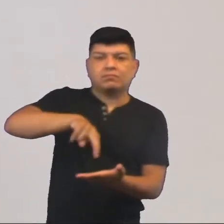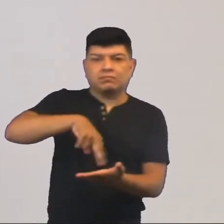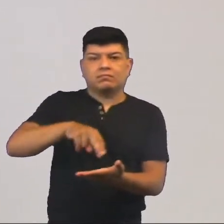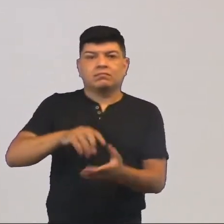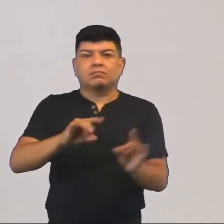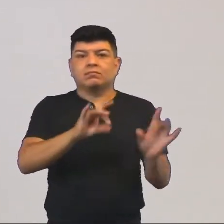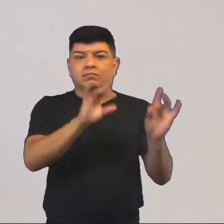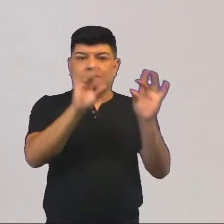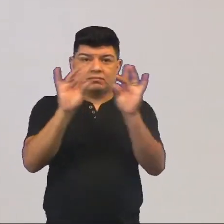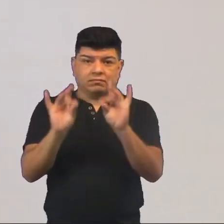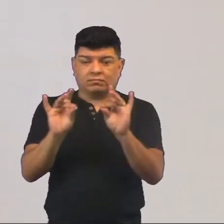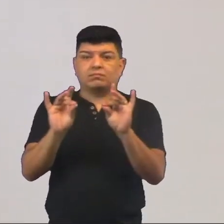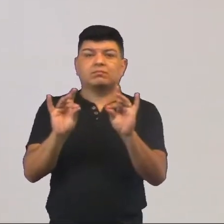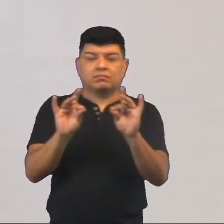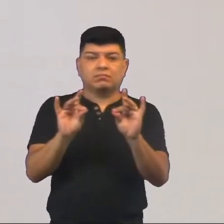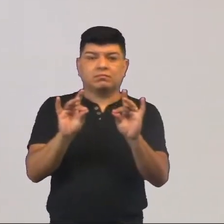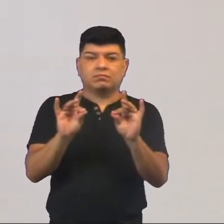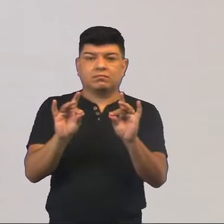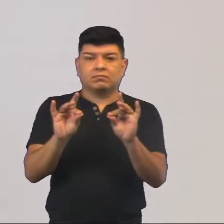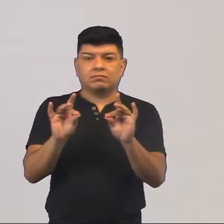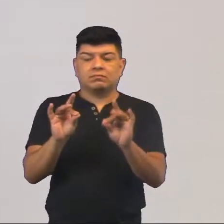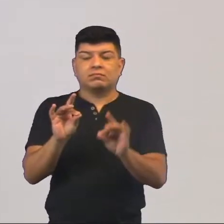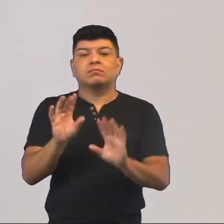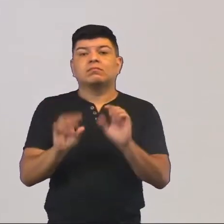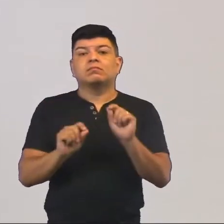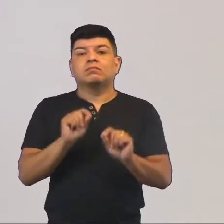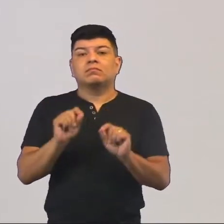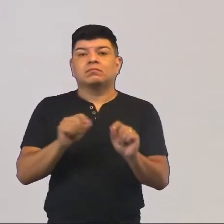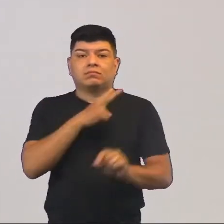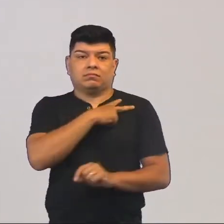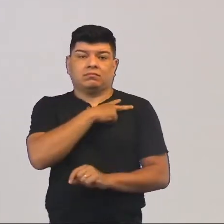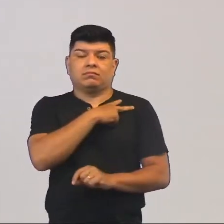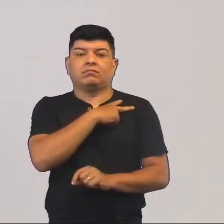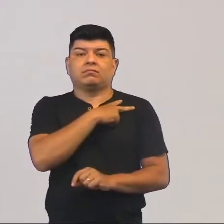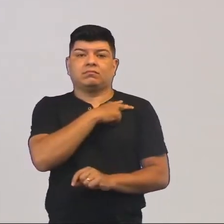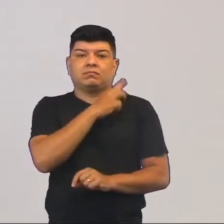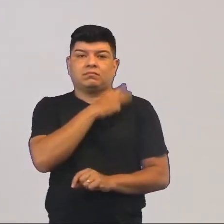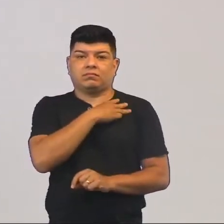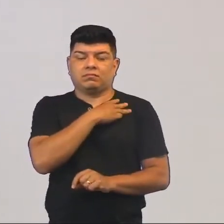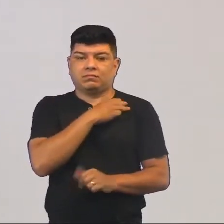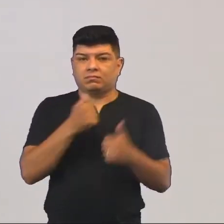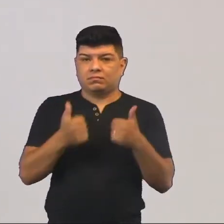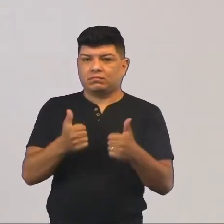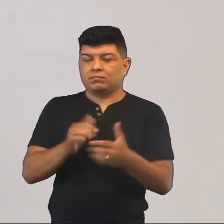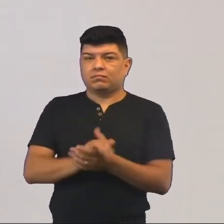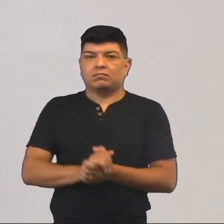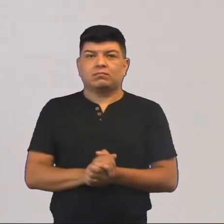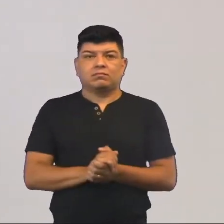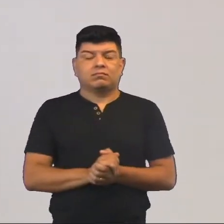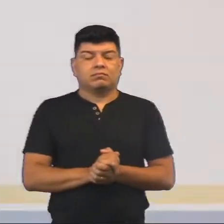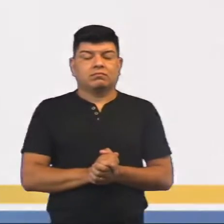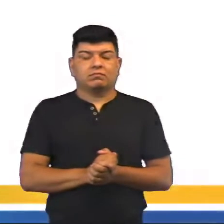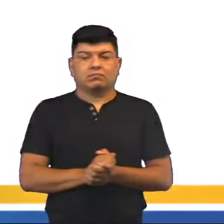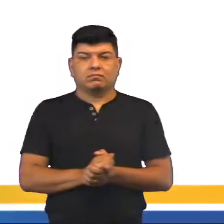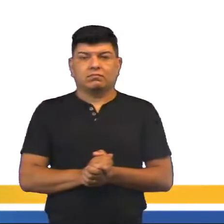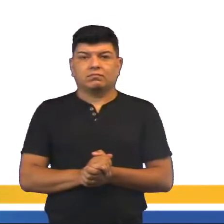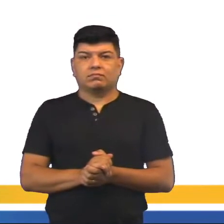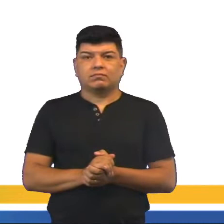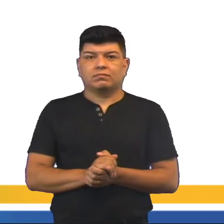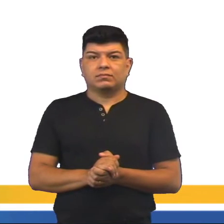que é específica para a segunda série do ensino médio, né? Vamos